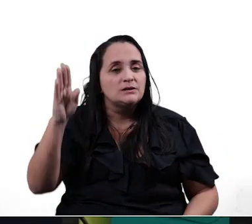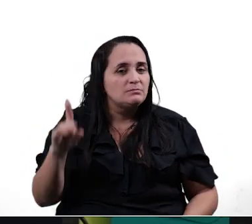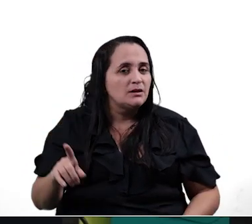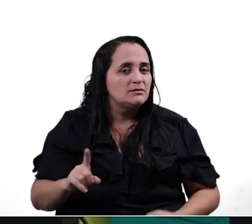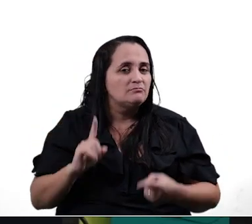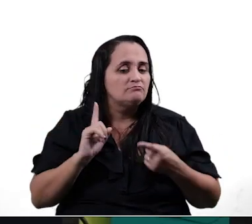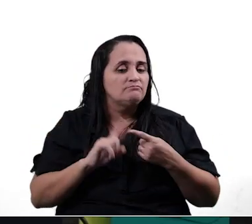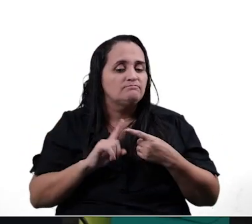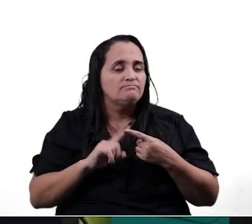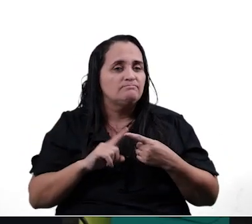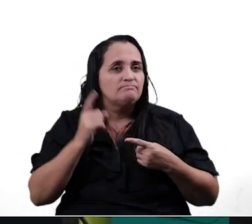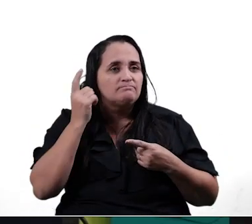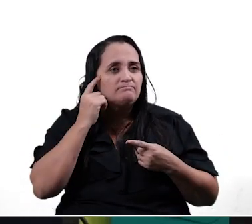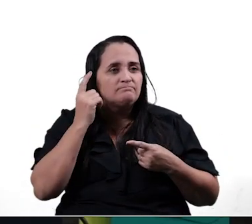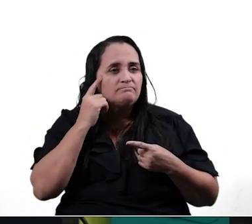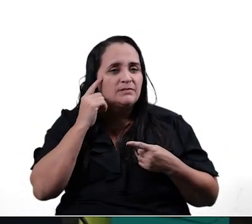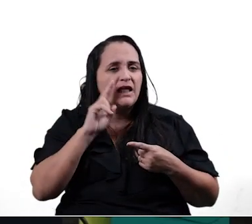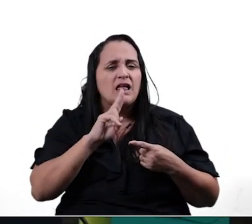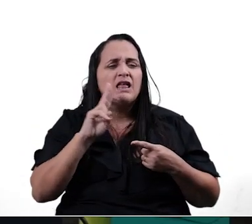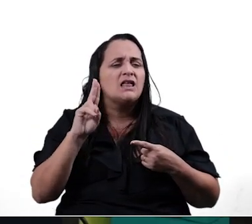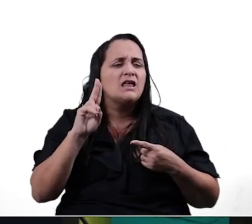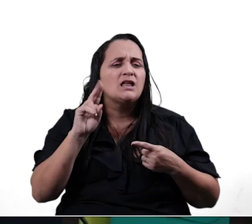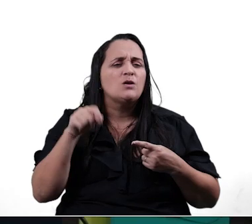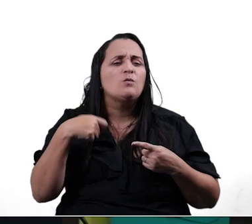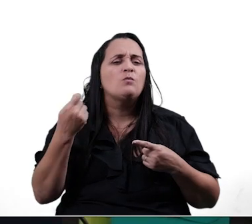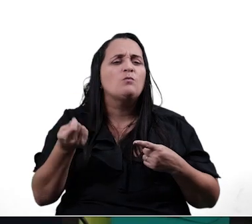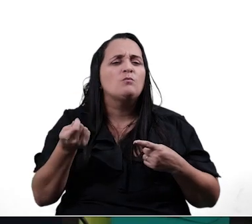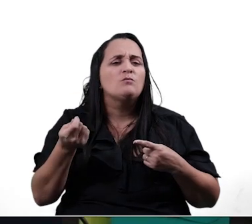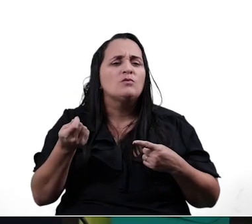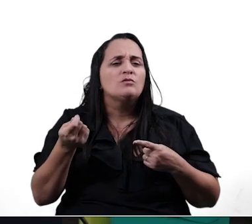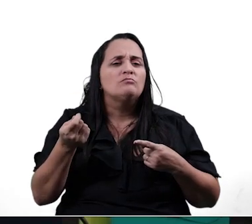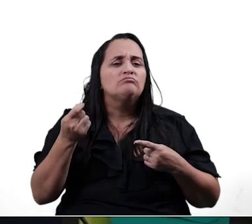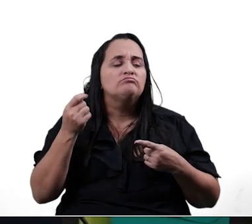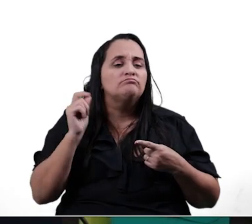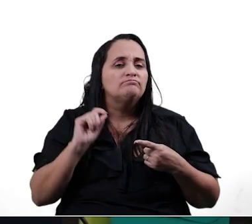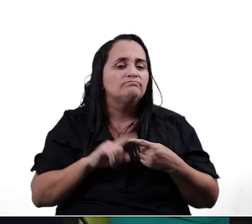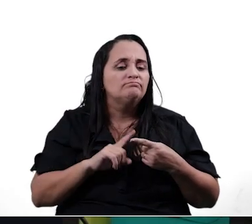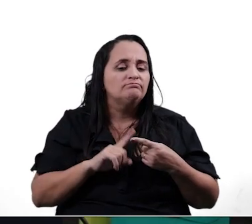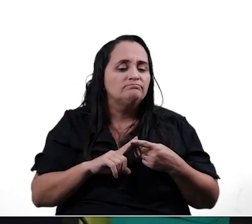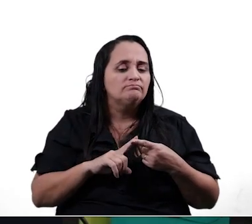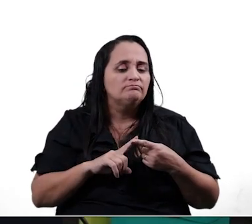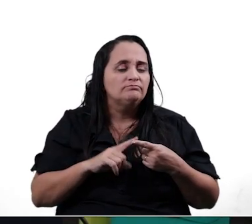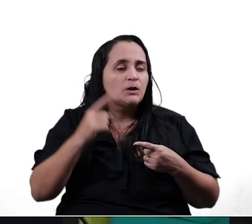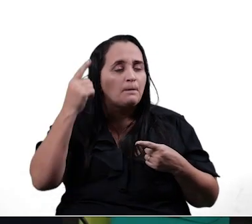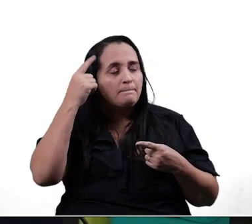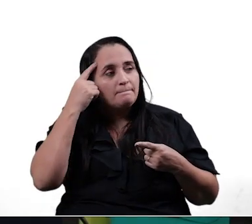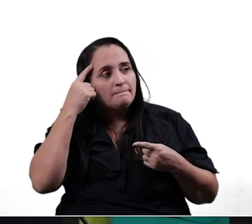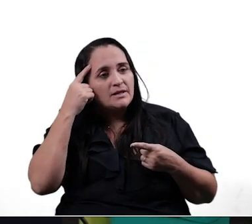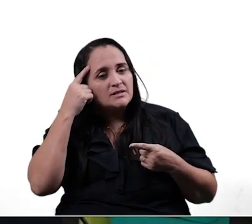Então, pense aí, quais são os personagens dessa história da princesa e ervilha que nós falamos agora? Pense.